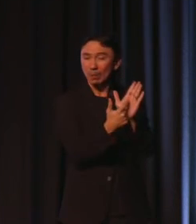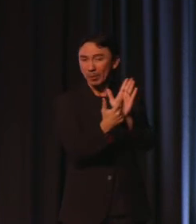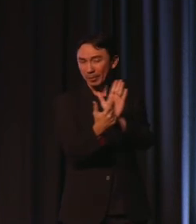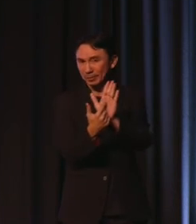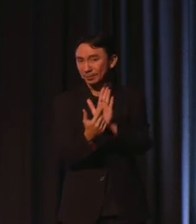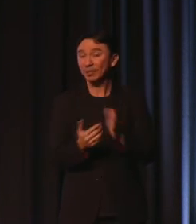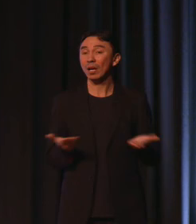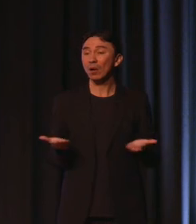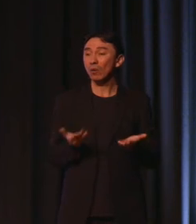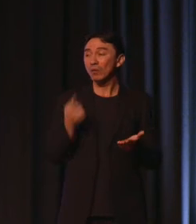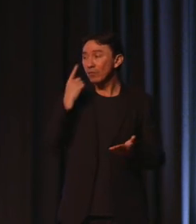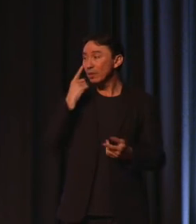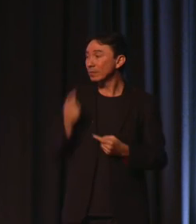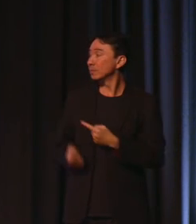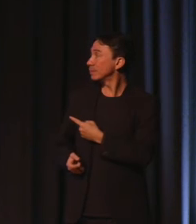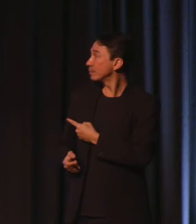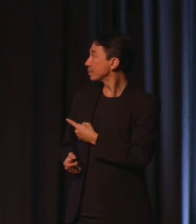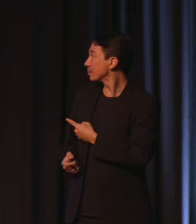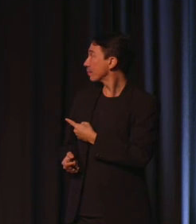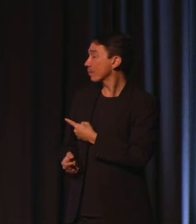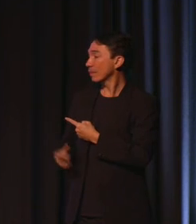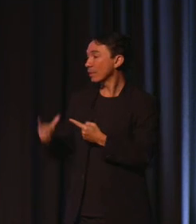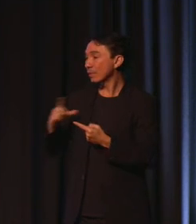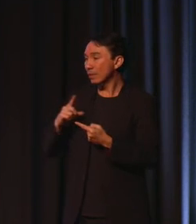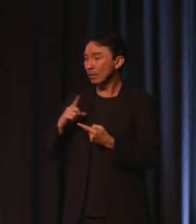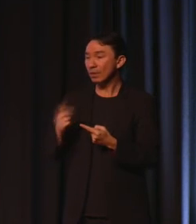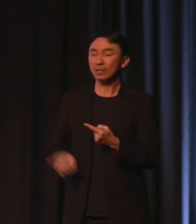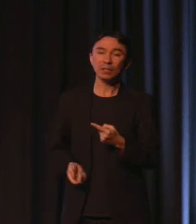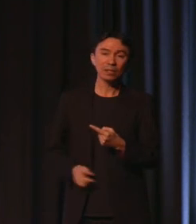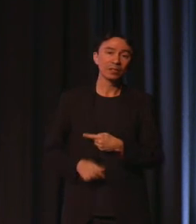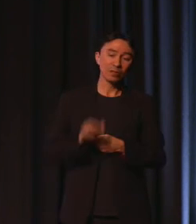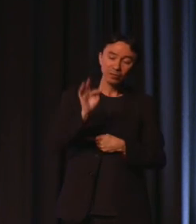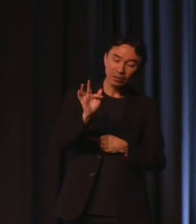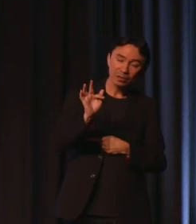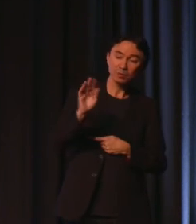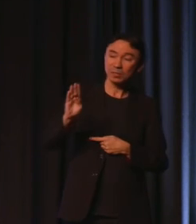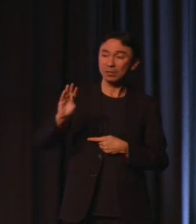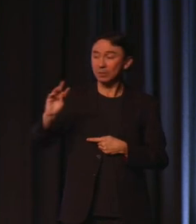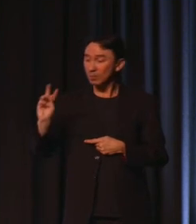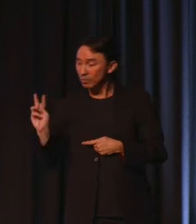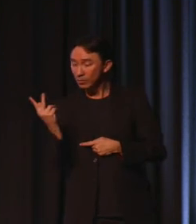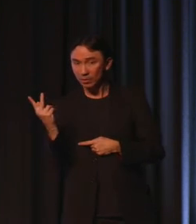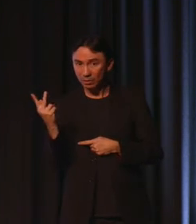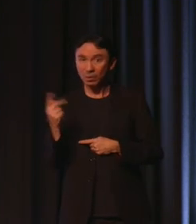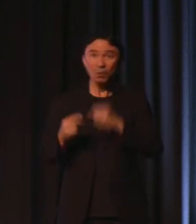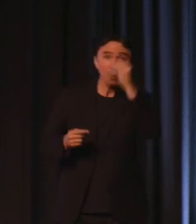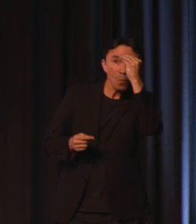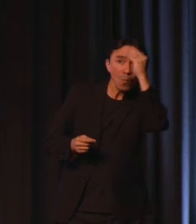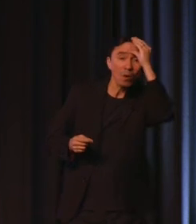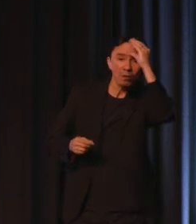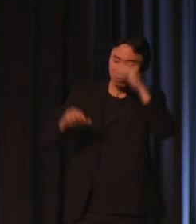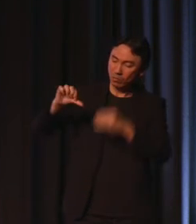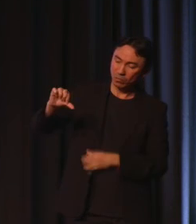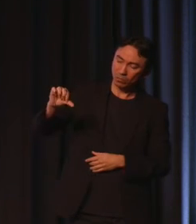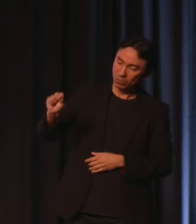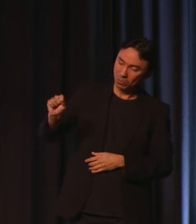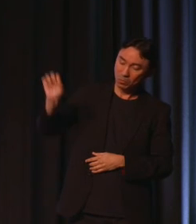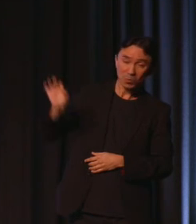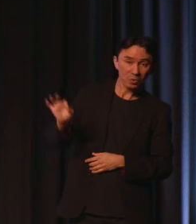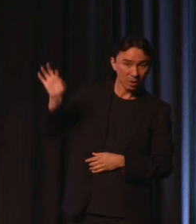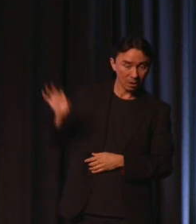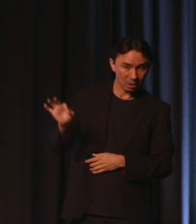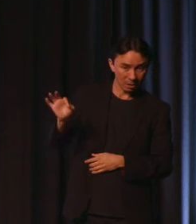começa a olhar, né, o nível de conhecimento da Federação Brasileira de Hemofilia de 98%, é seguida nas redes